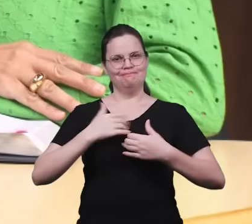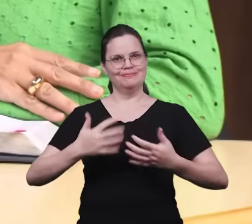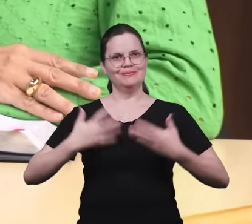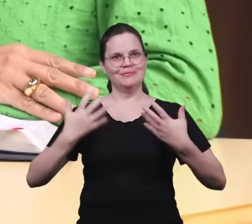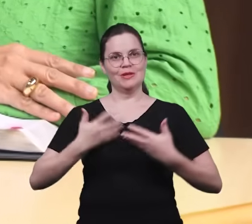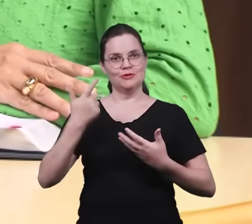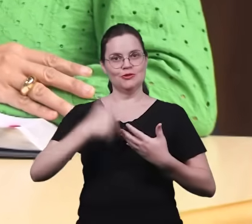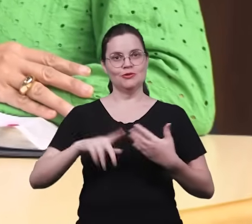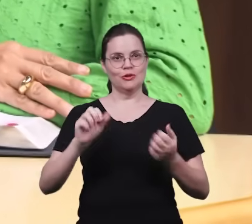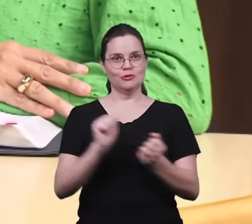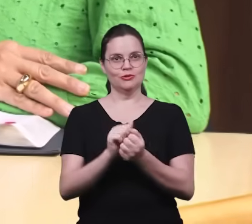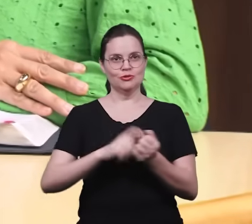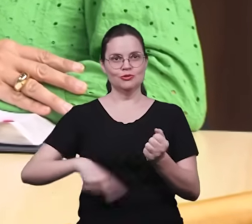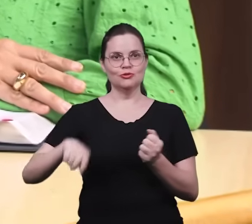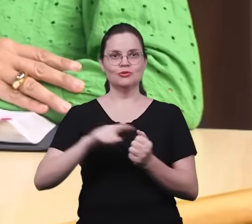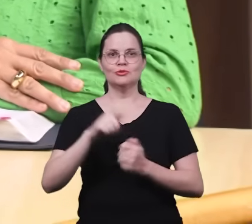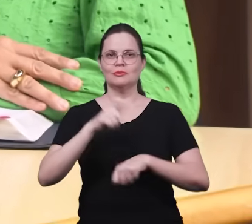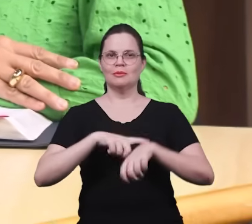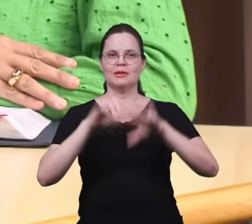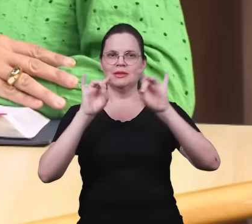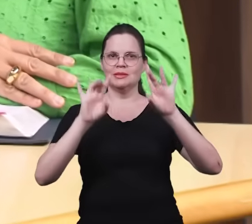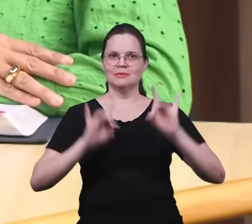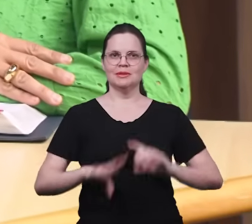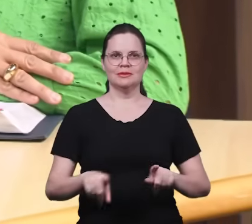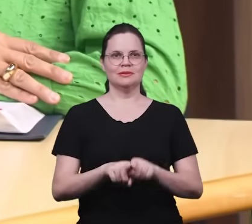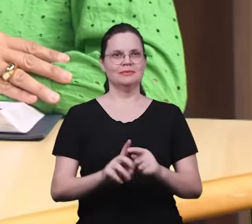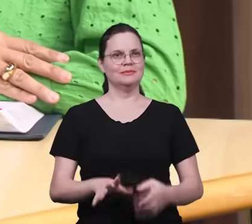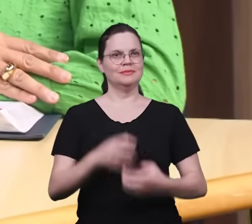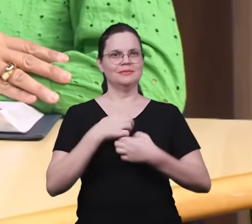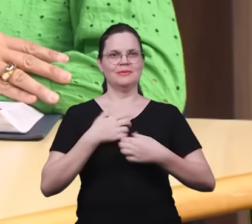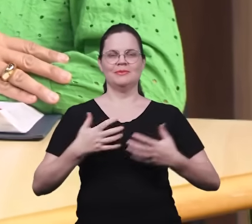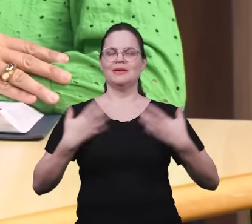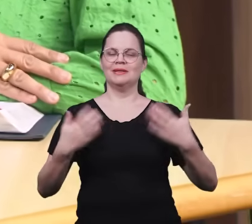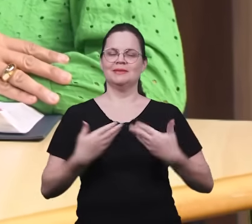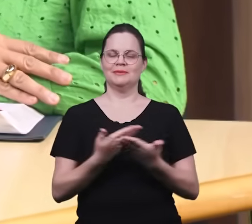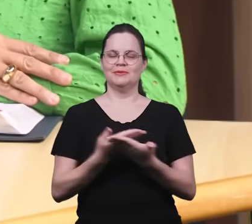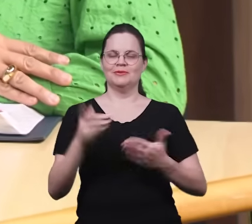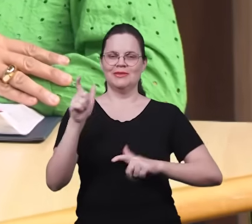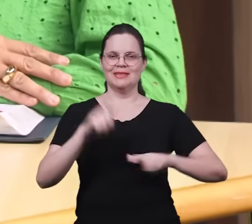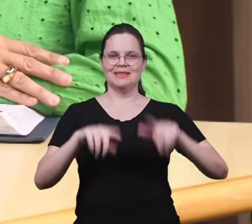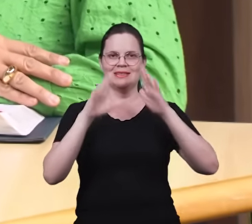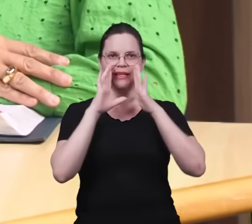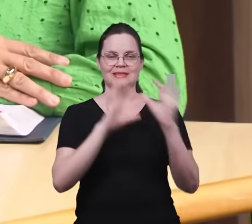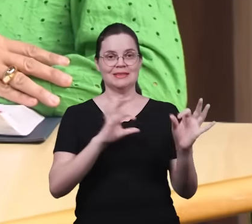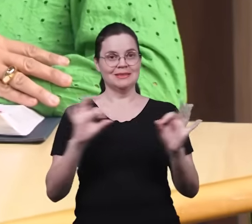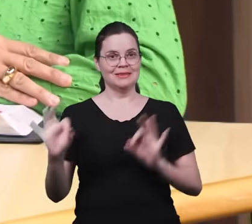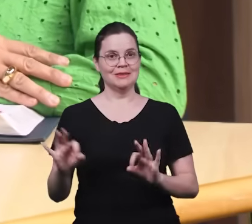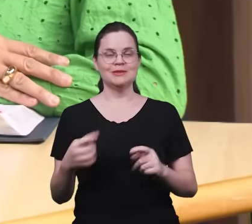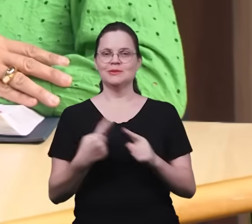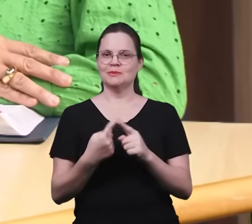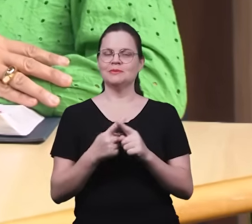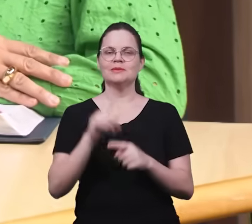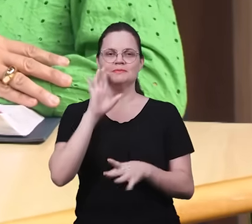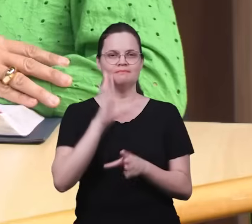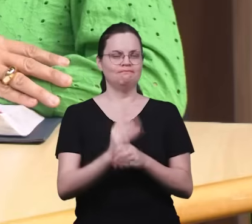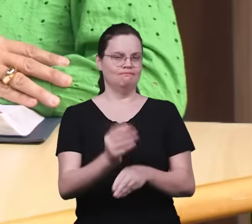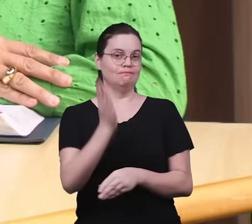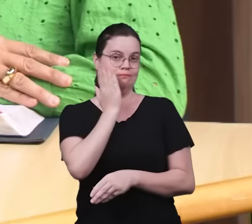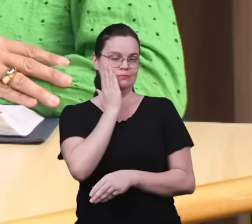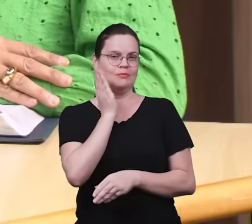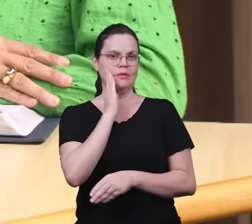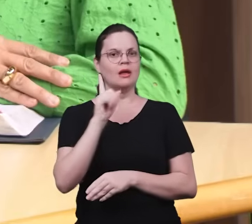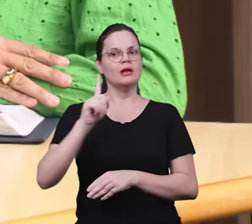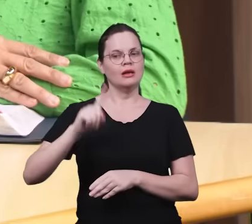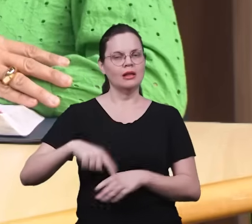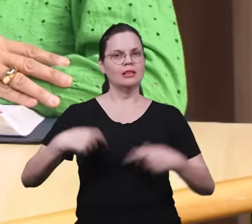um encontro precioso e uma alegria estar com você que nos assiste, porque essa é uma demanda que tem sido